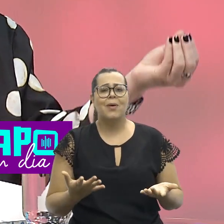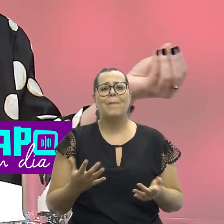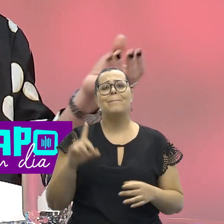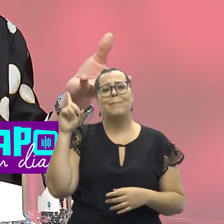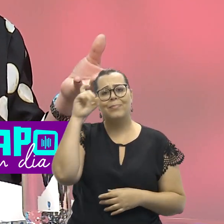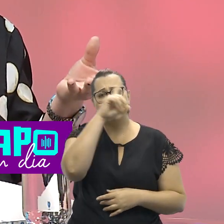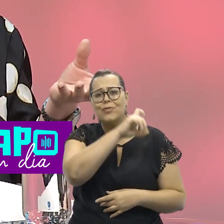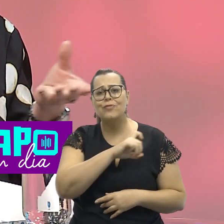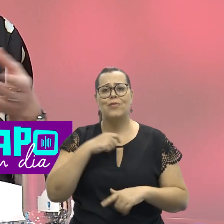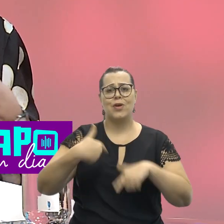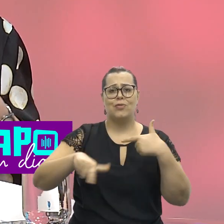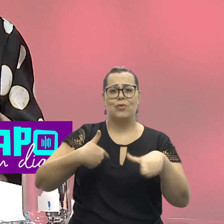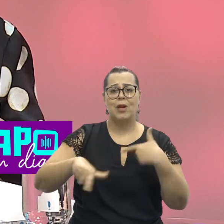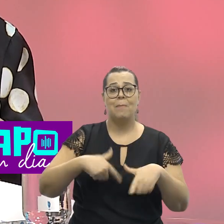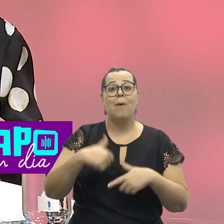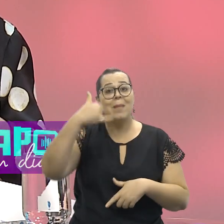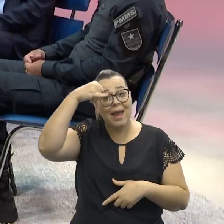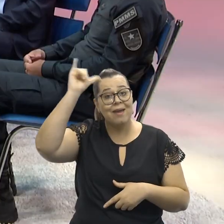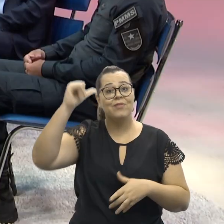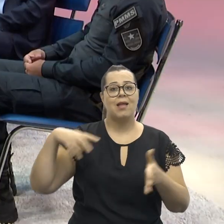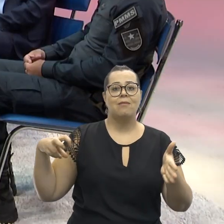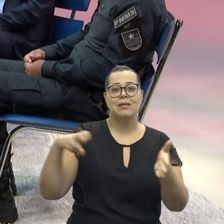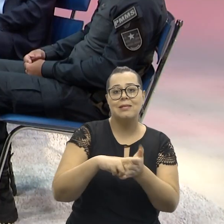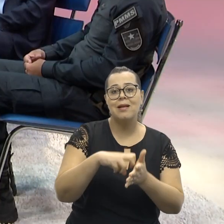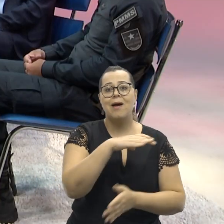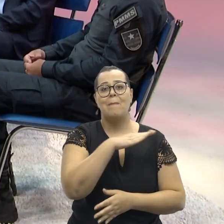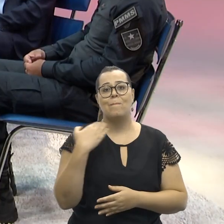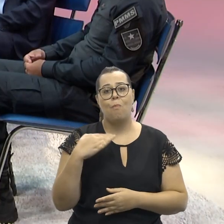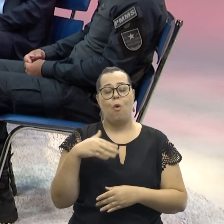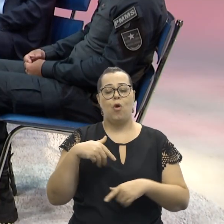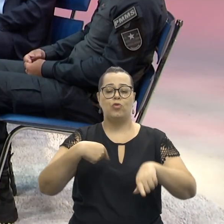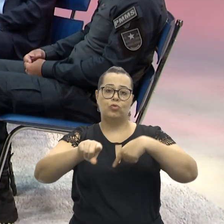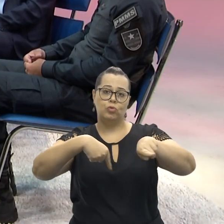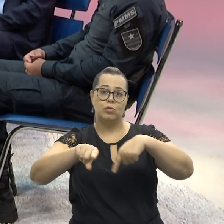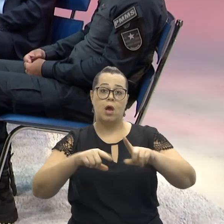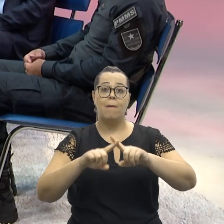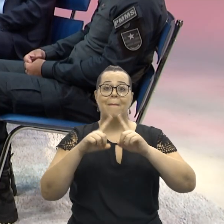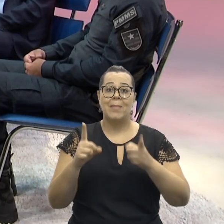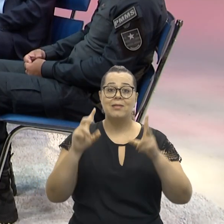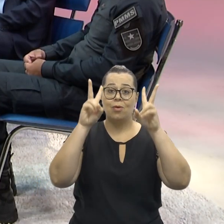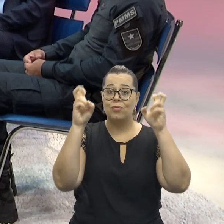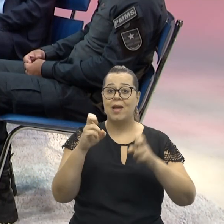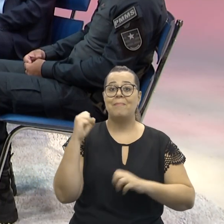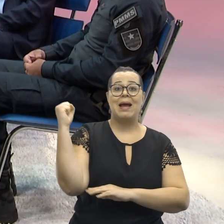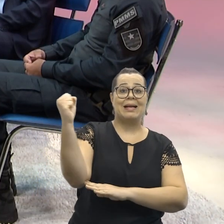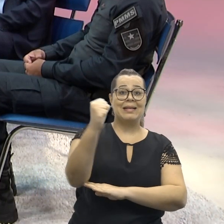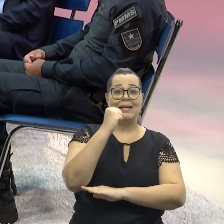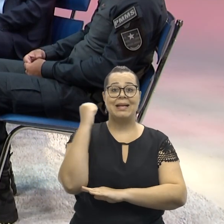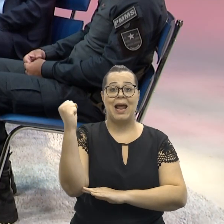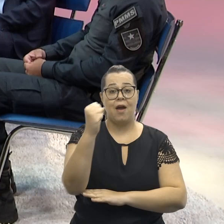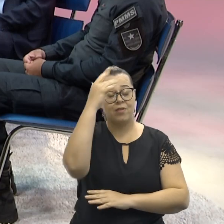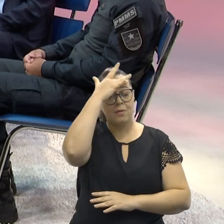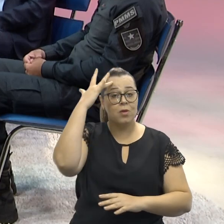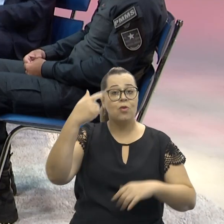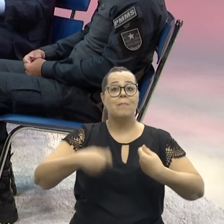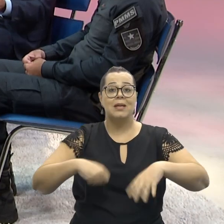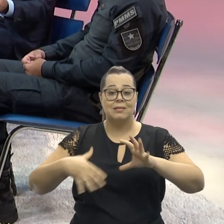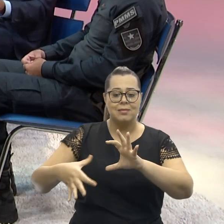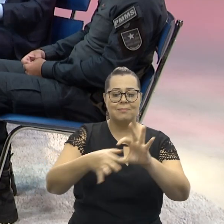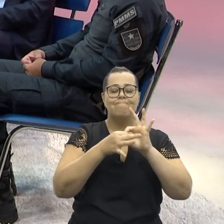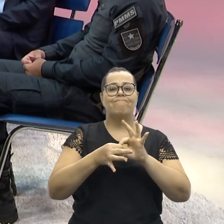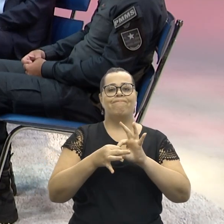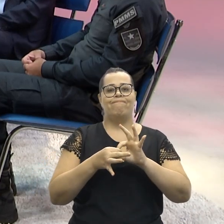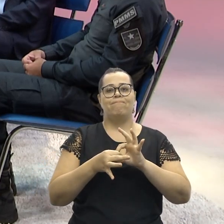evitar mortes no trânsito, né? É uma questão grave que a gente precisa se envolver. Eu entendo que